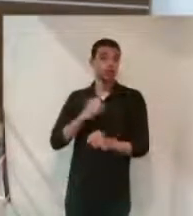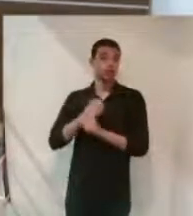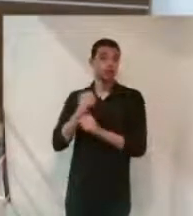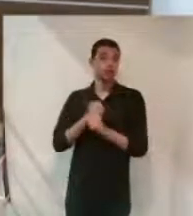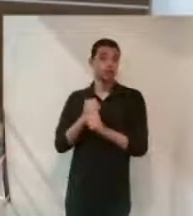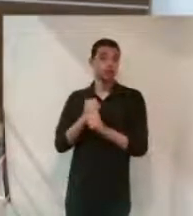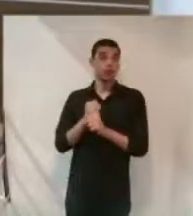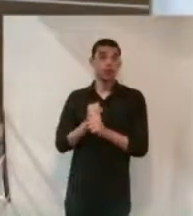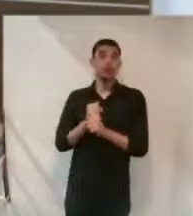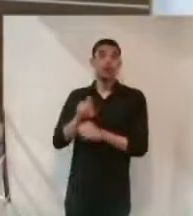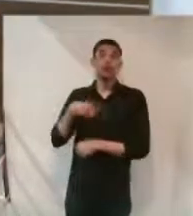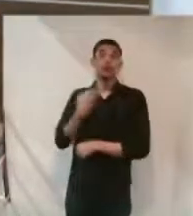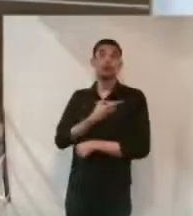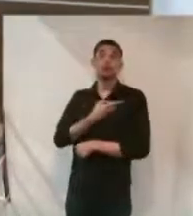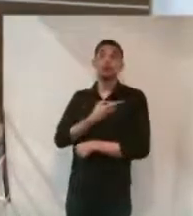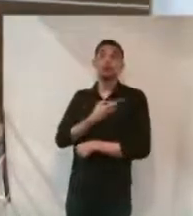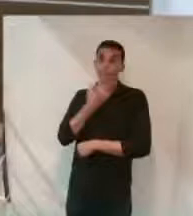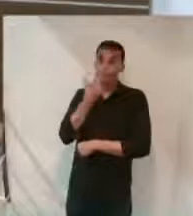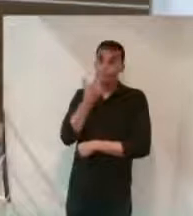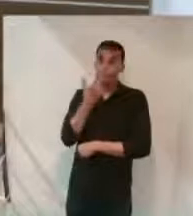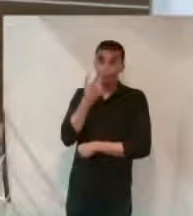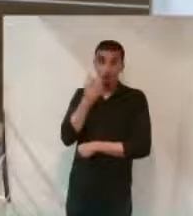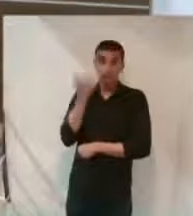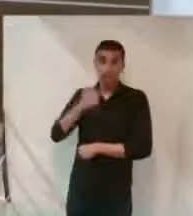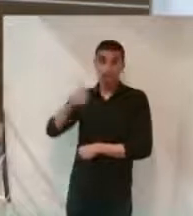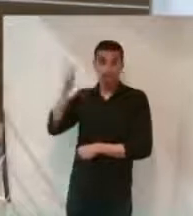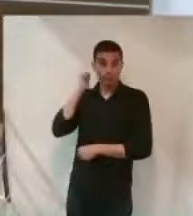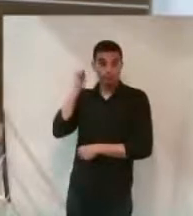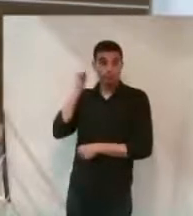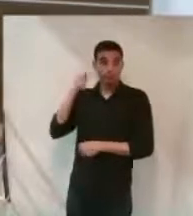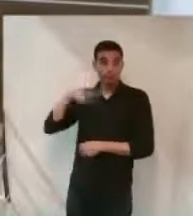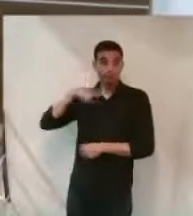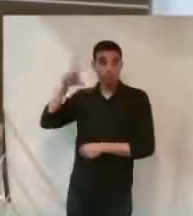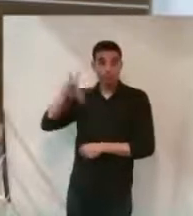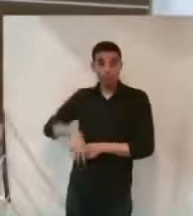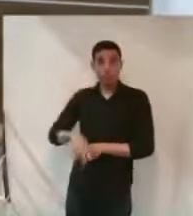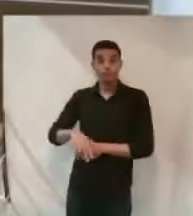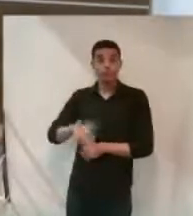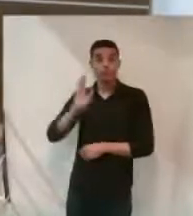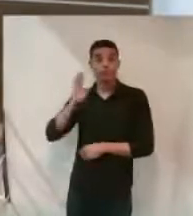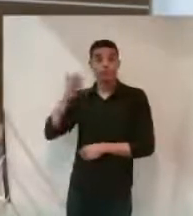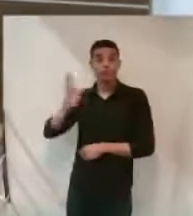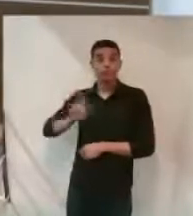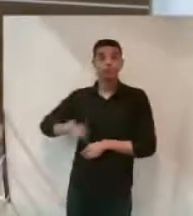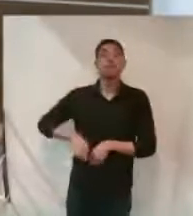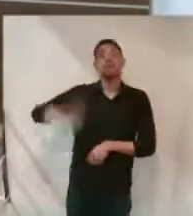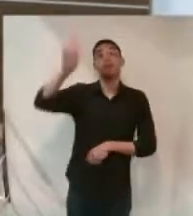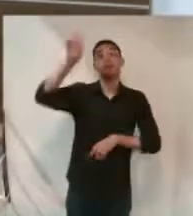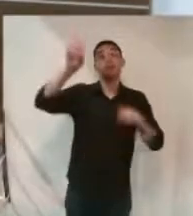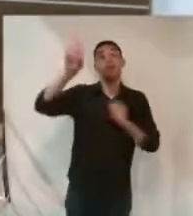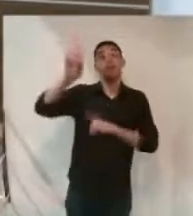25 anos atrás de Portugal. Eles estão preocupados em diminuir a quantidade de resíduo que está sendo